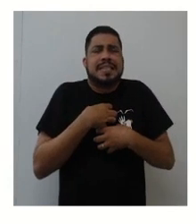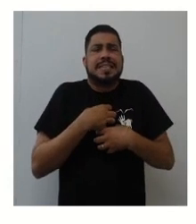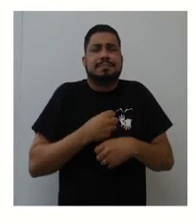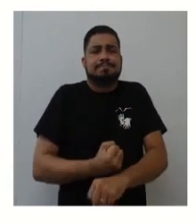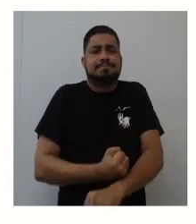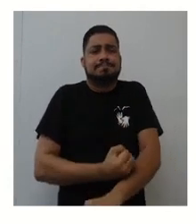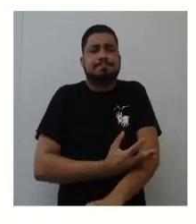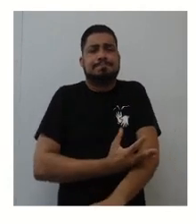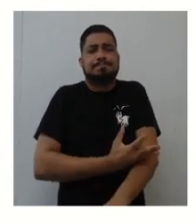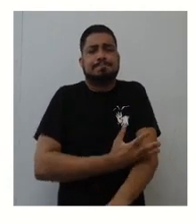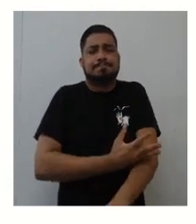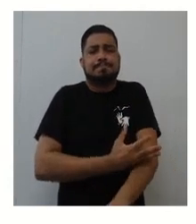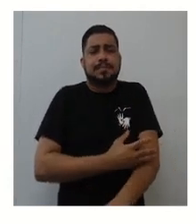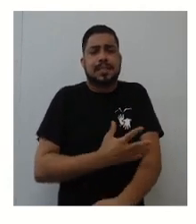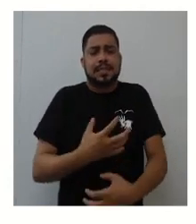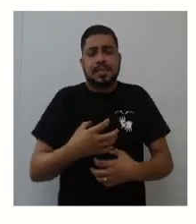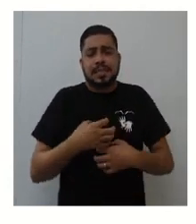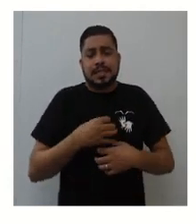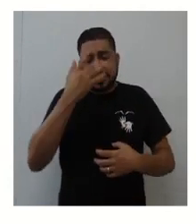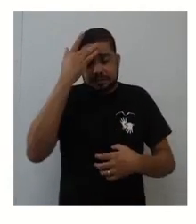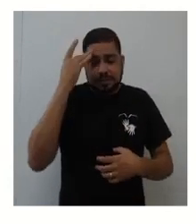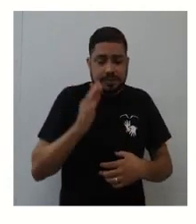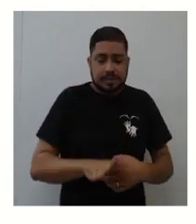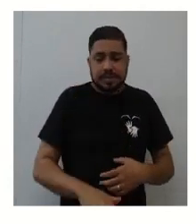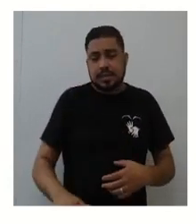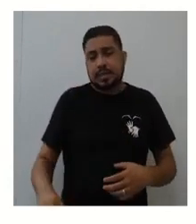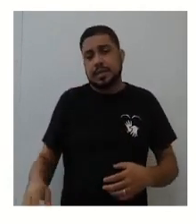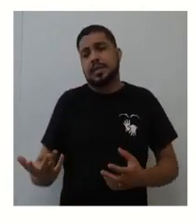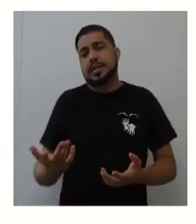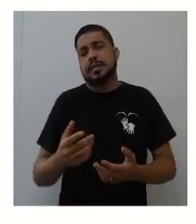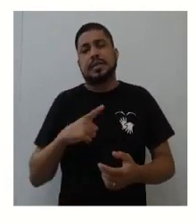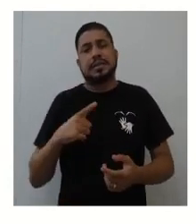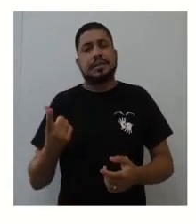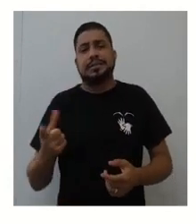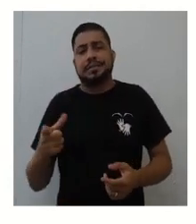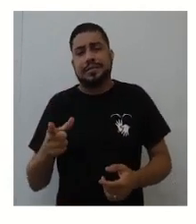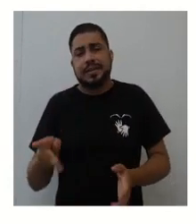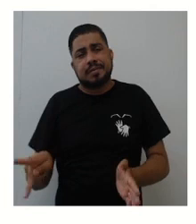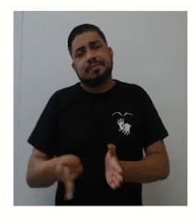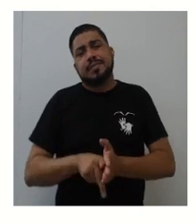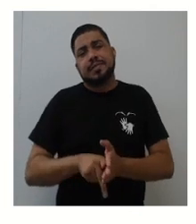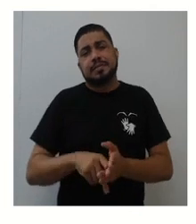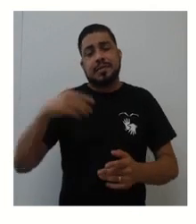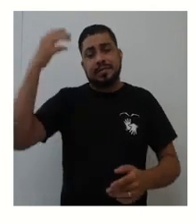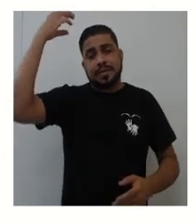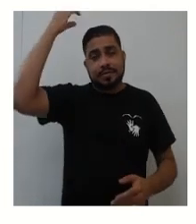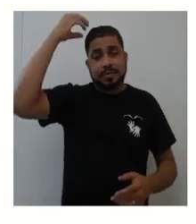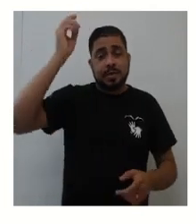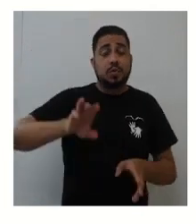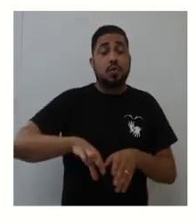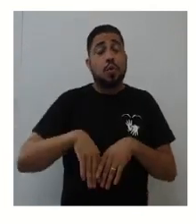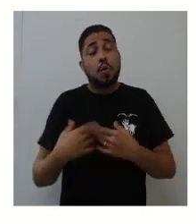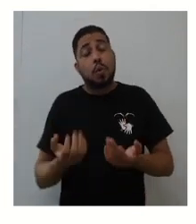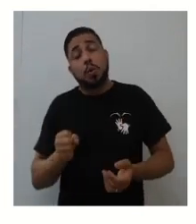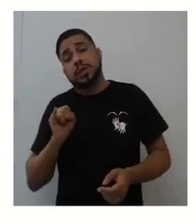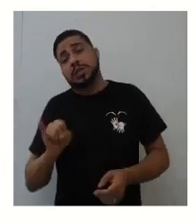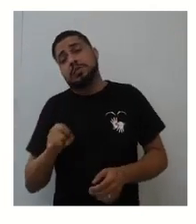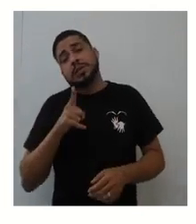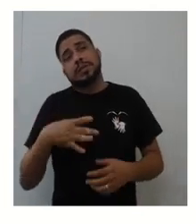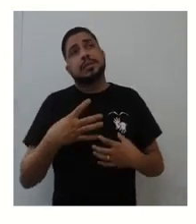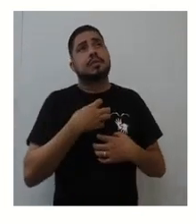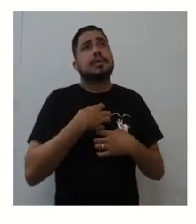pela situação das crianças que estão tendo que tomar banho em um local que não é apropriado para tomar banho. Ou se você